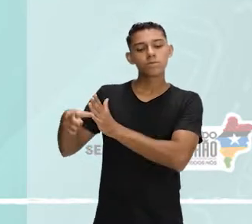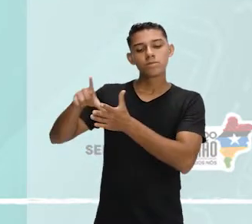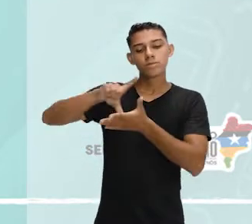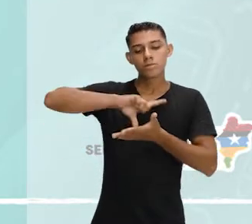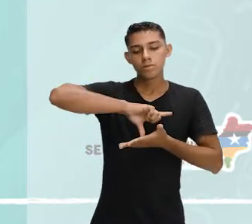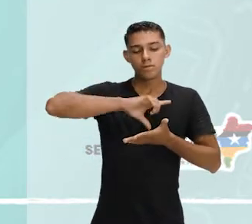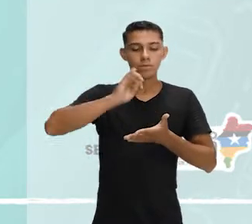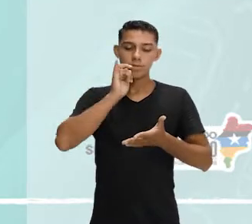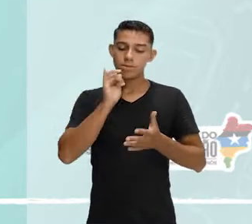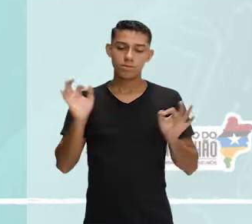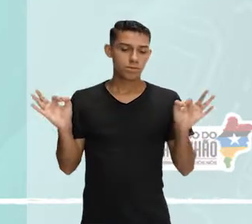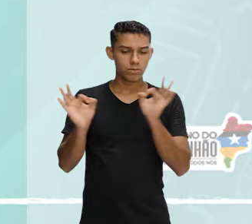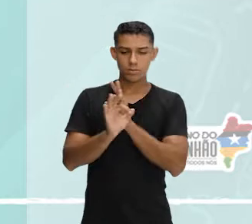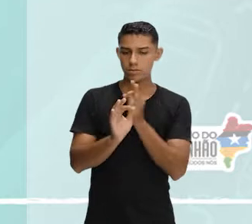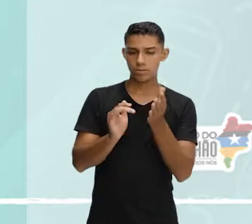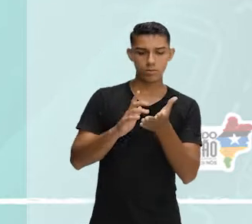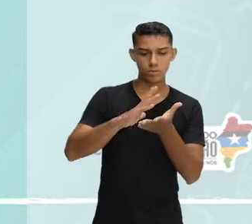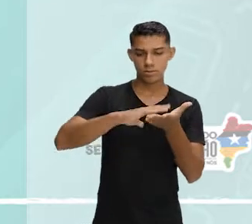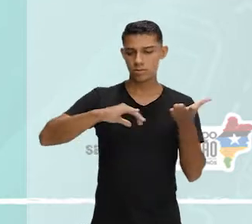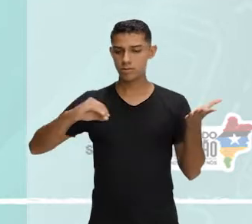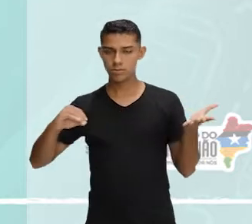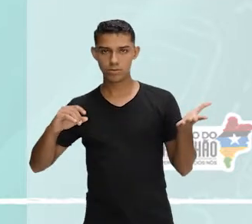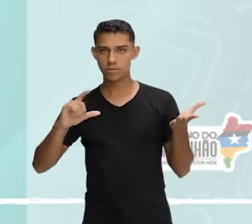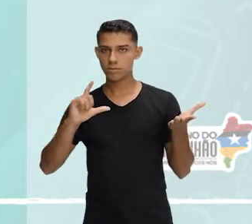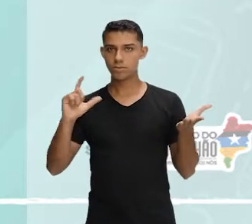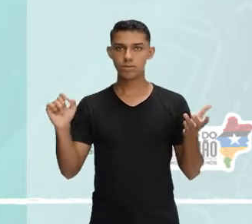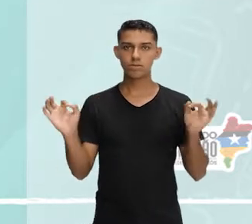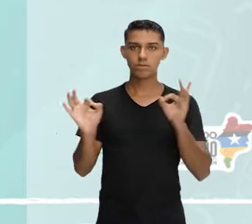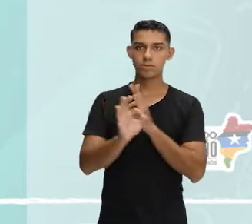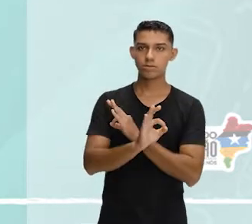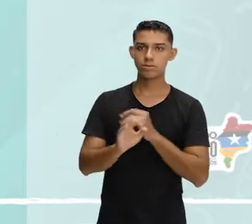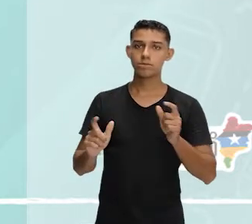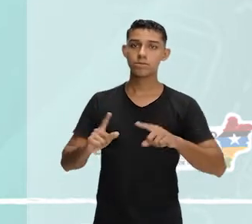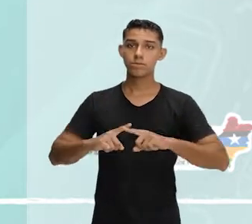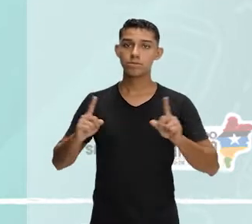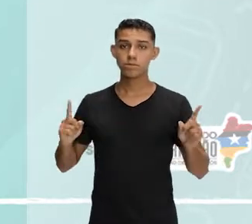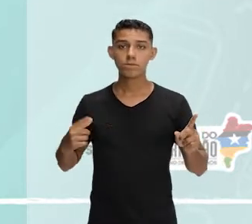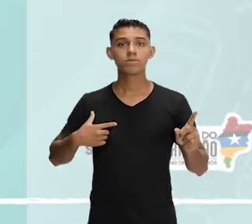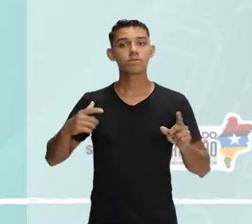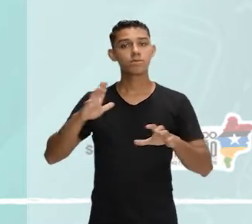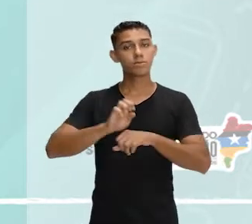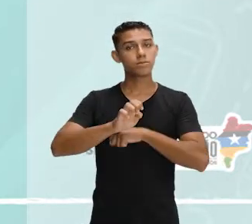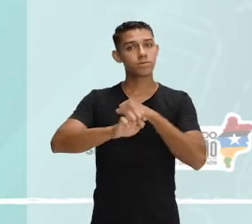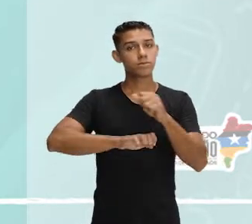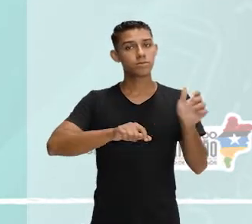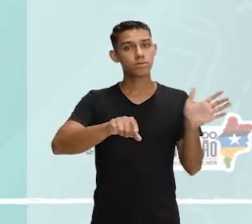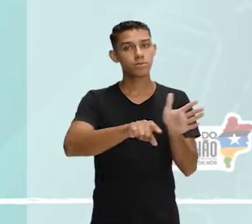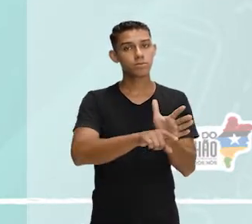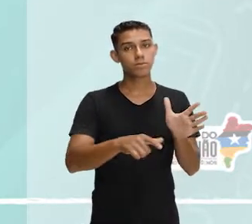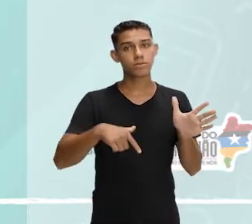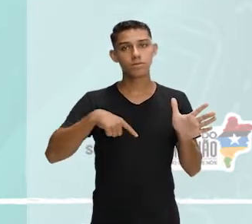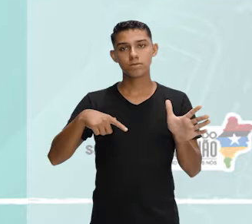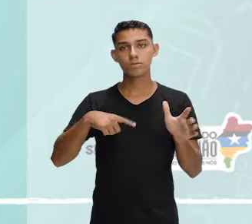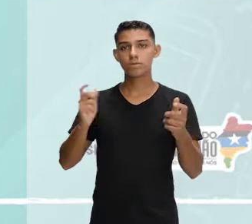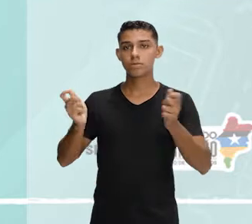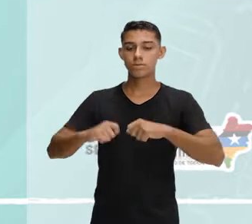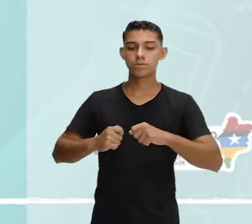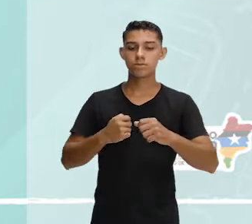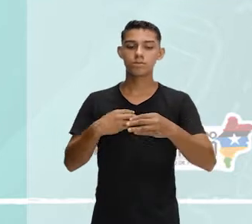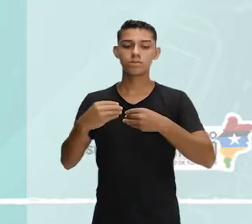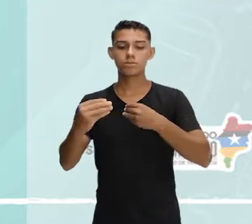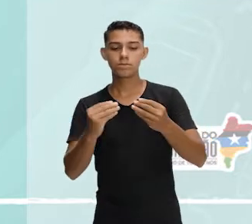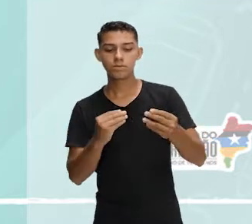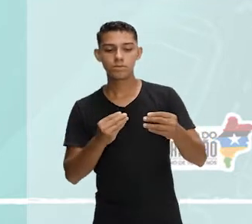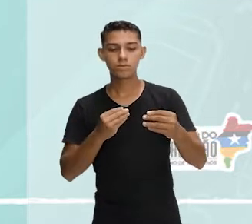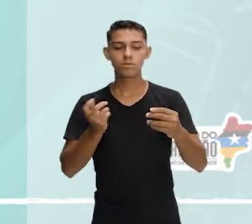né? Eles não saem. Mas esses elétrons, eles possuem a mobilidade, uma